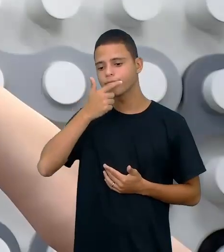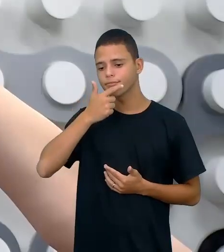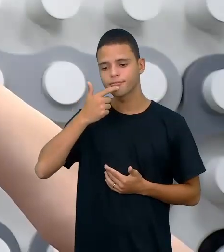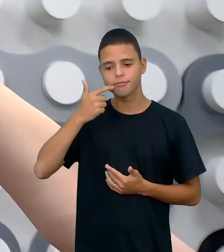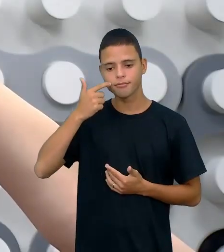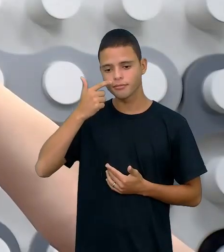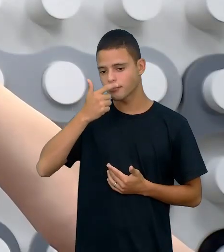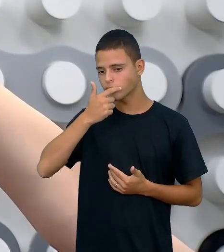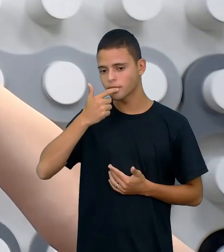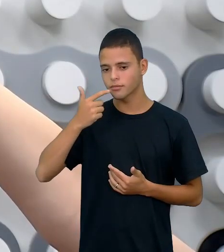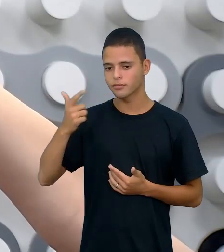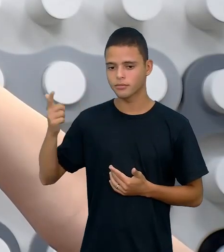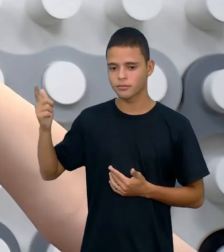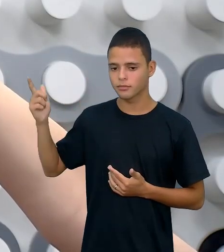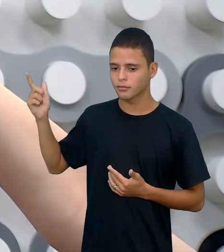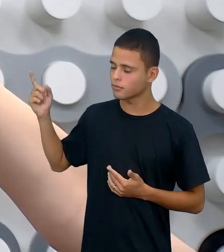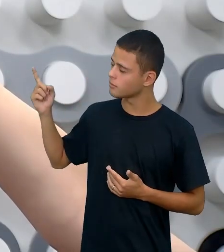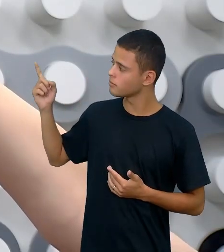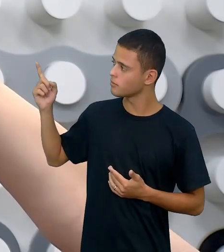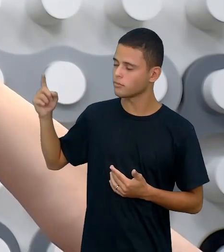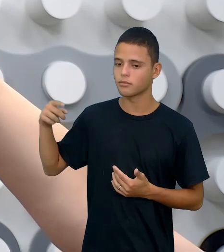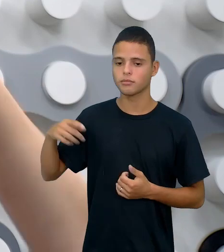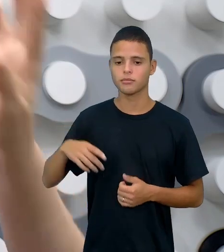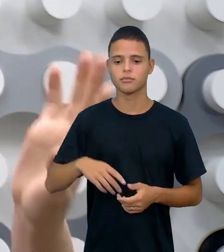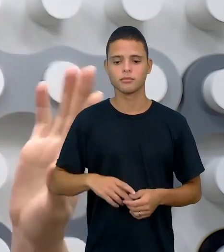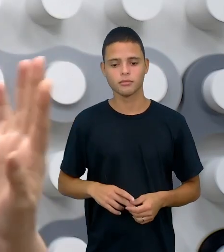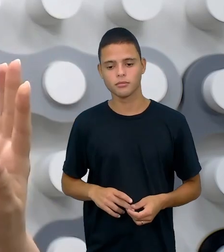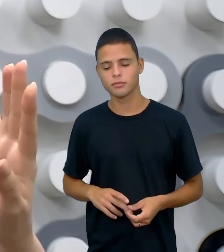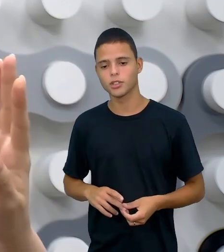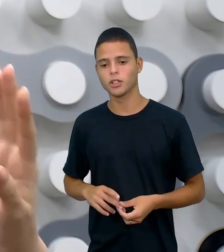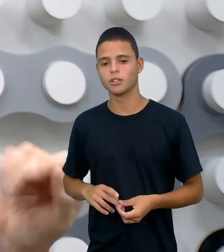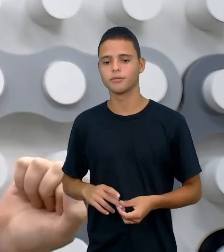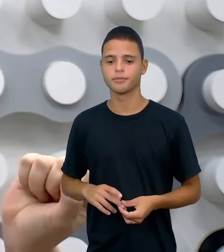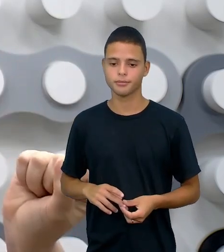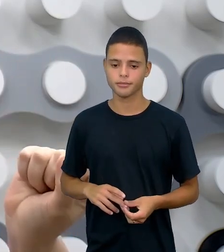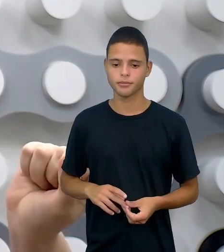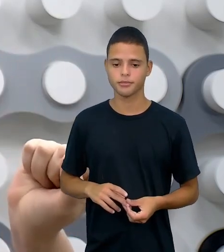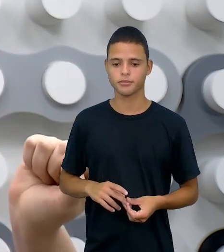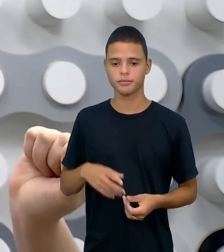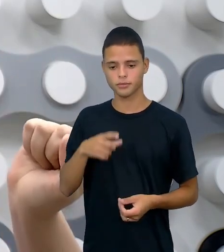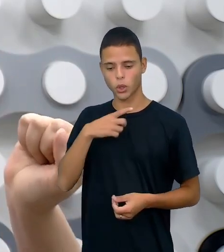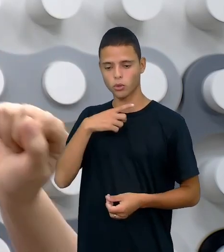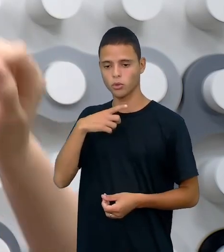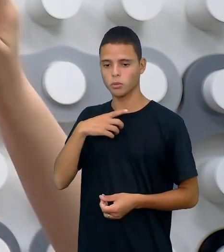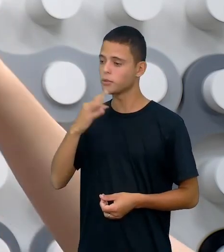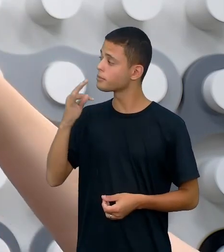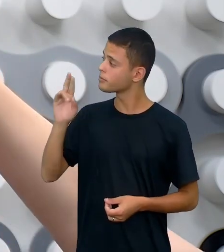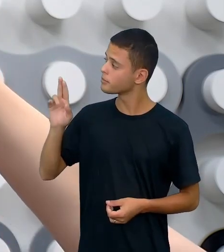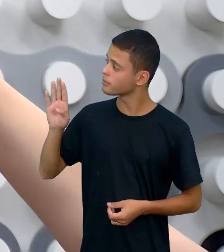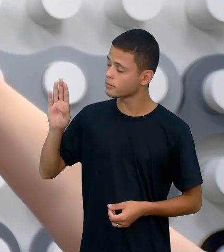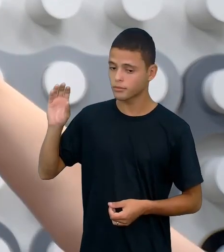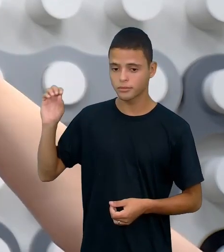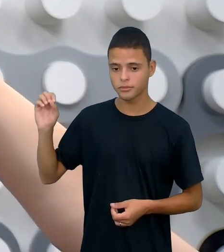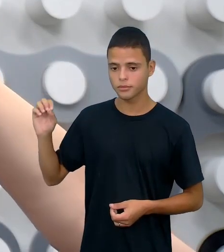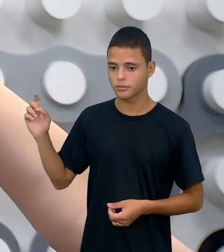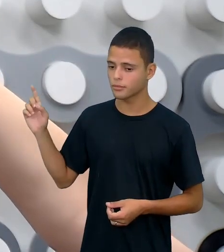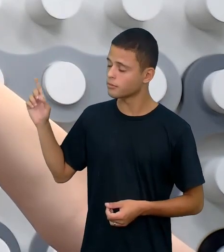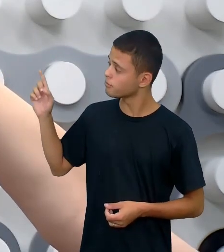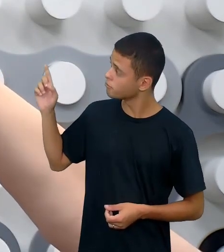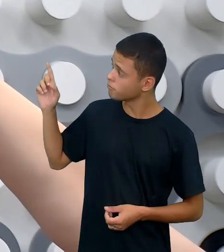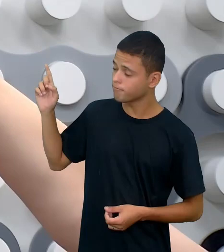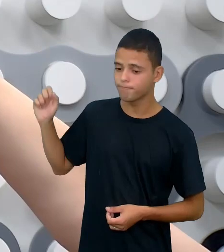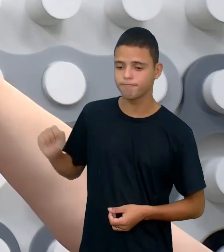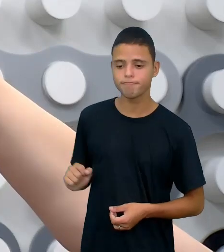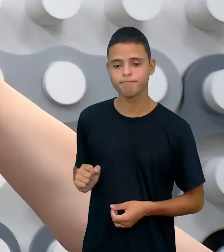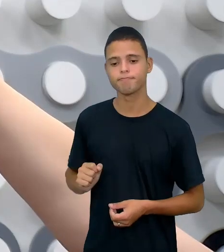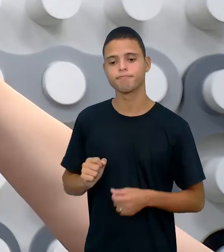vão ver aqui, olha, na região da boca vai começar então o nosso tubo digestório. Esse tubo digestório, então, ele